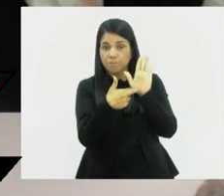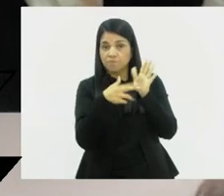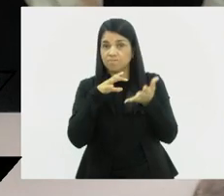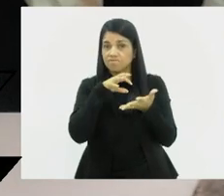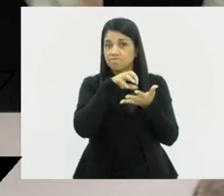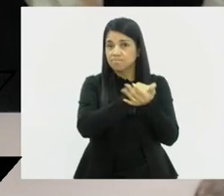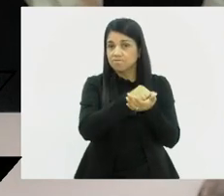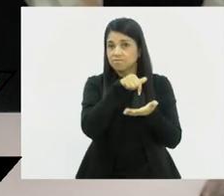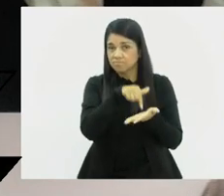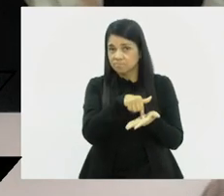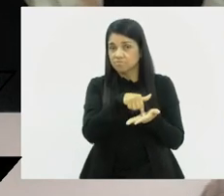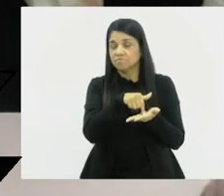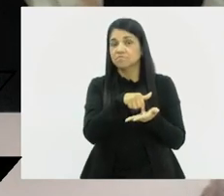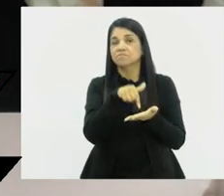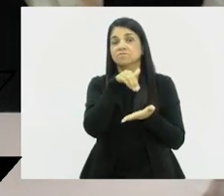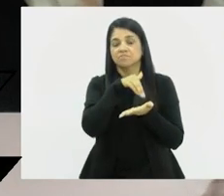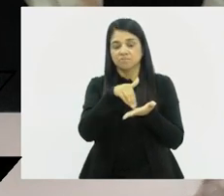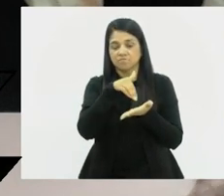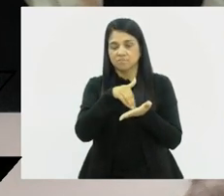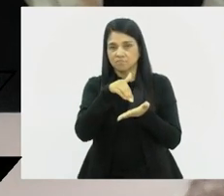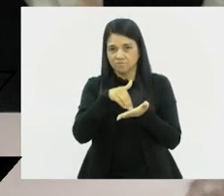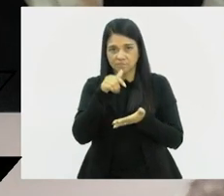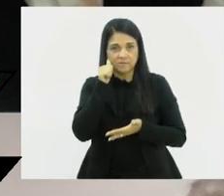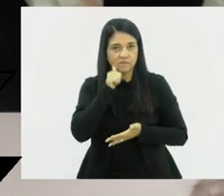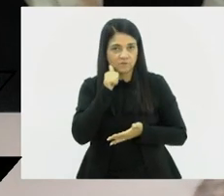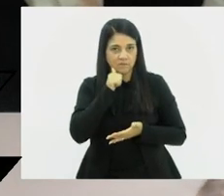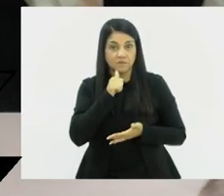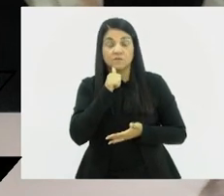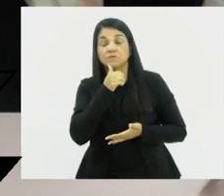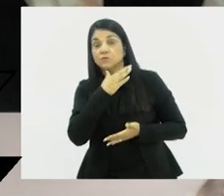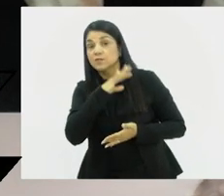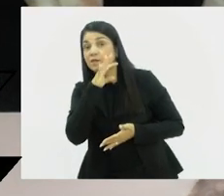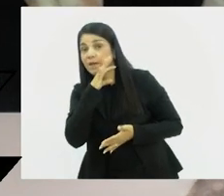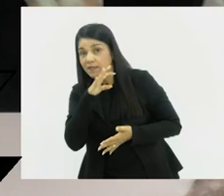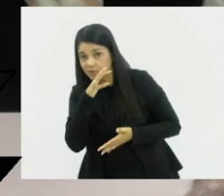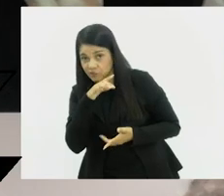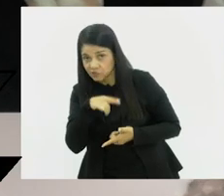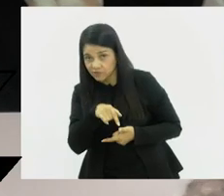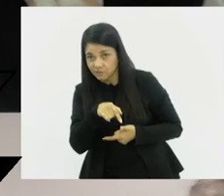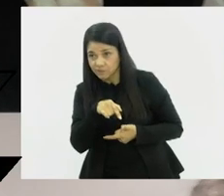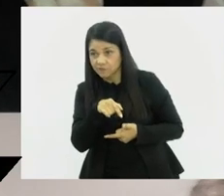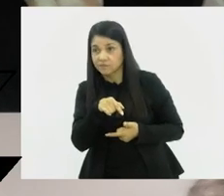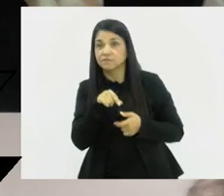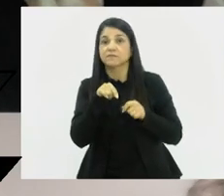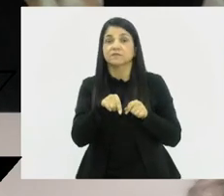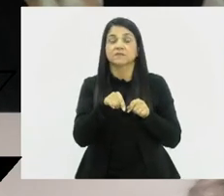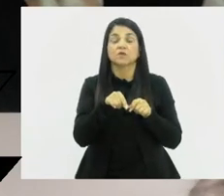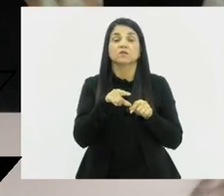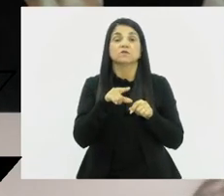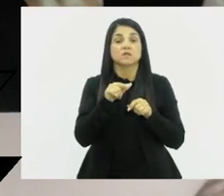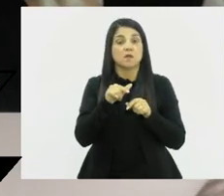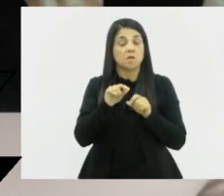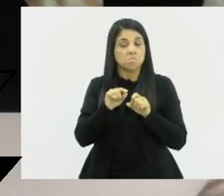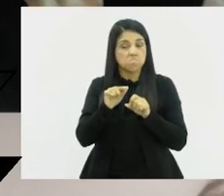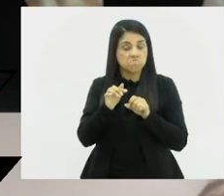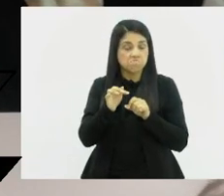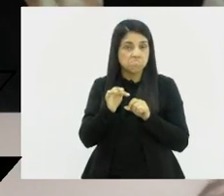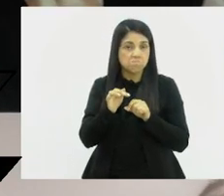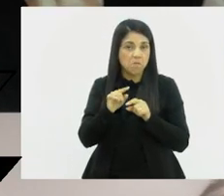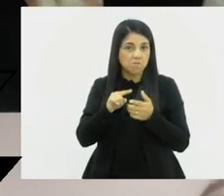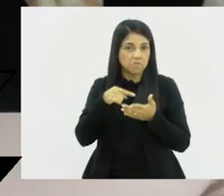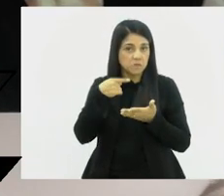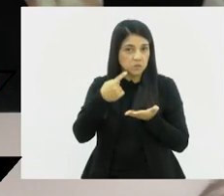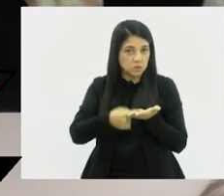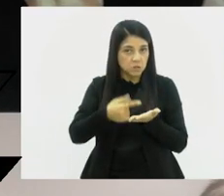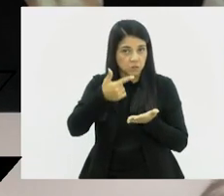desses animais na Secretaria de Segurança. E aí eu acho que seria conveniente, na próxima audiência pública,